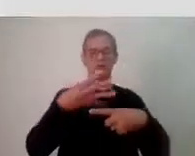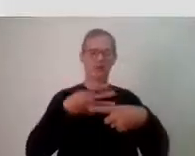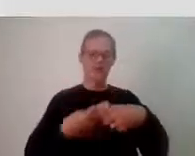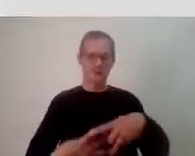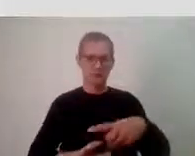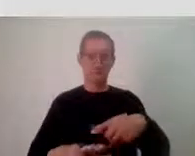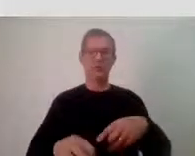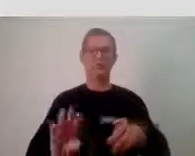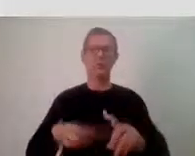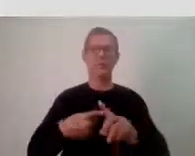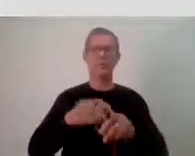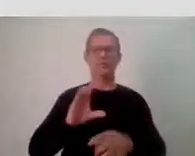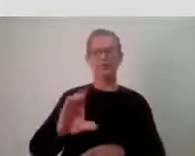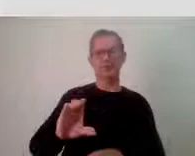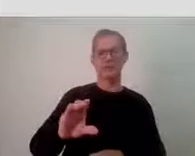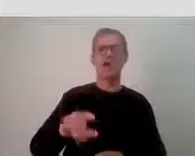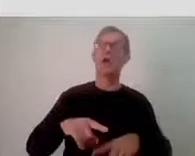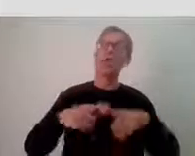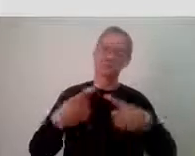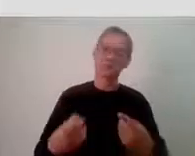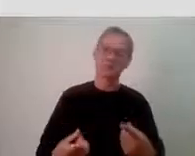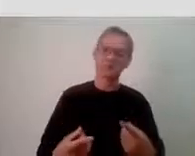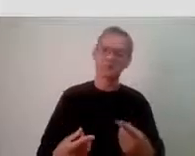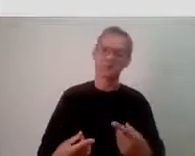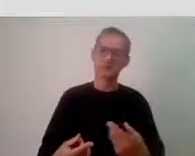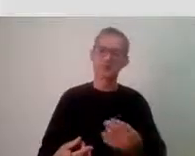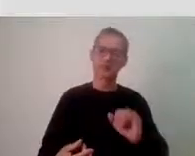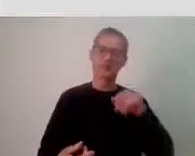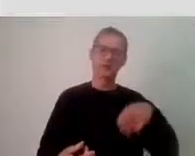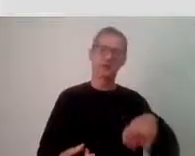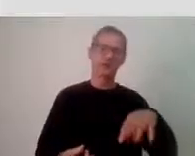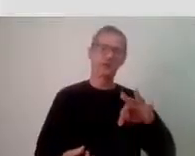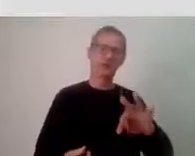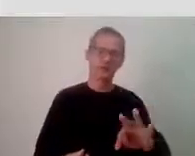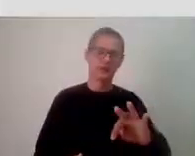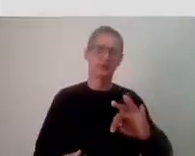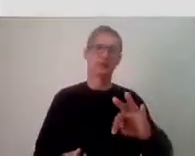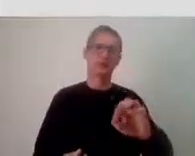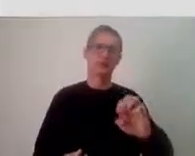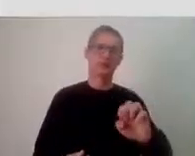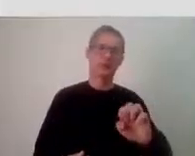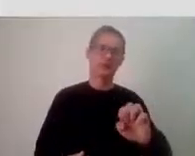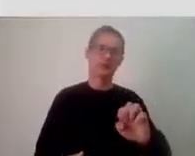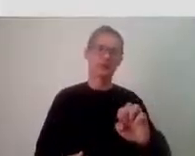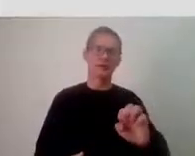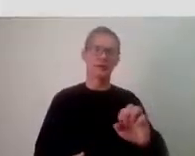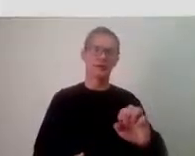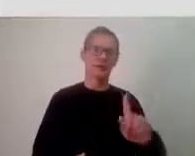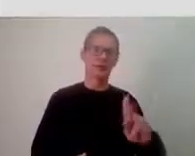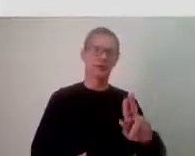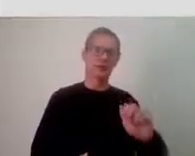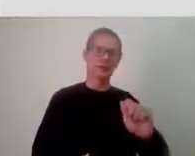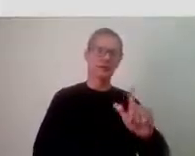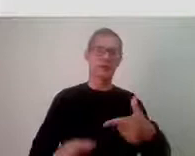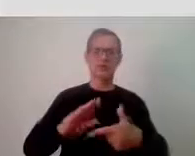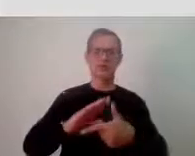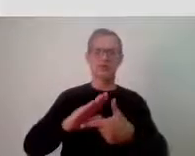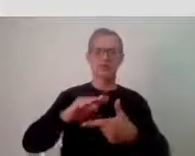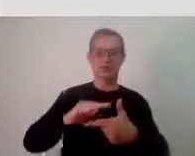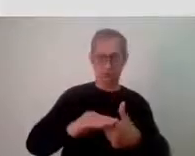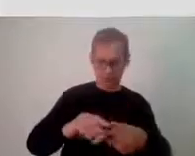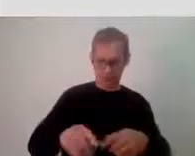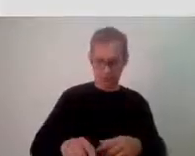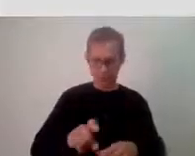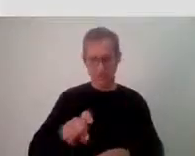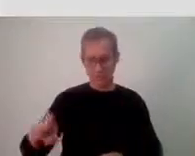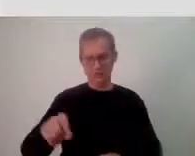c. E aí, a integralzinha de seno de x menos cosseno de x. E aí você fala, nossa, professora, mas integral